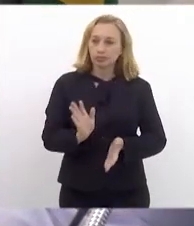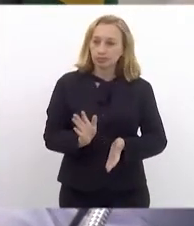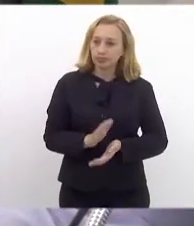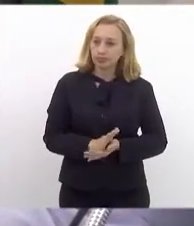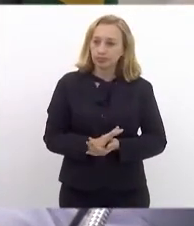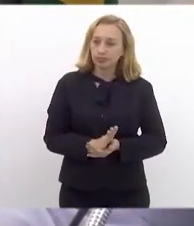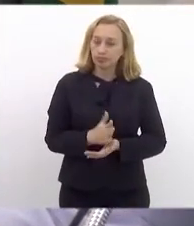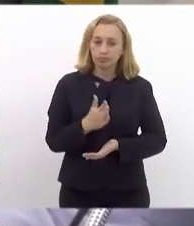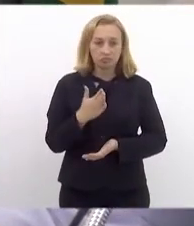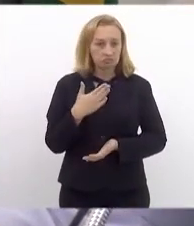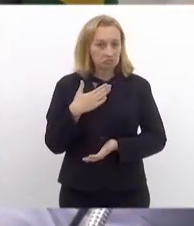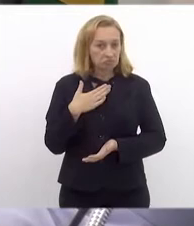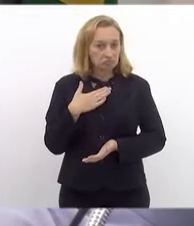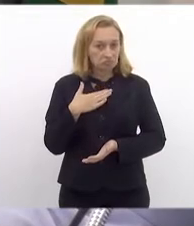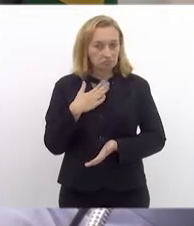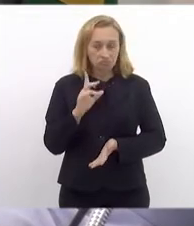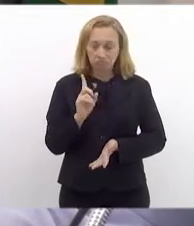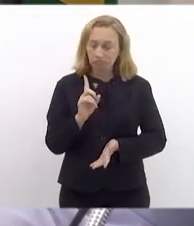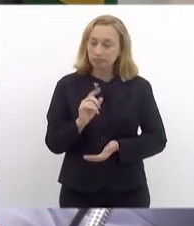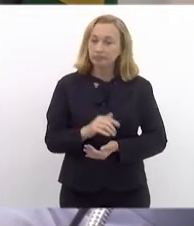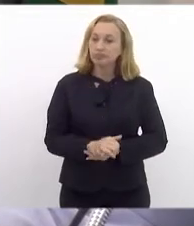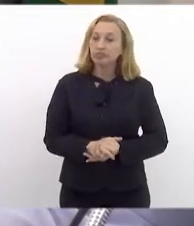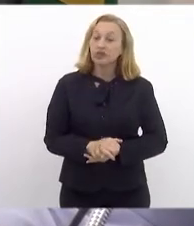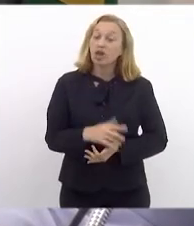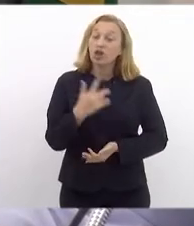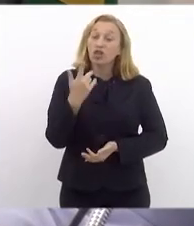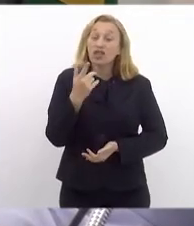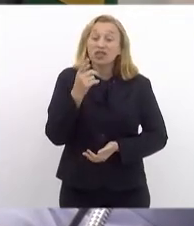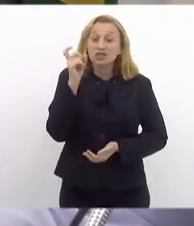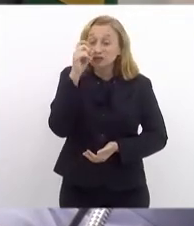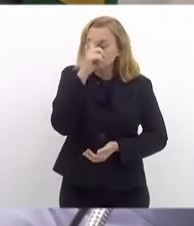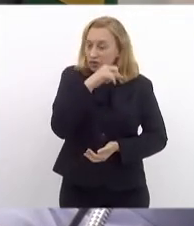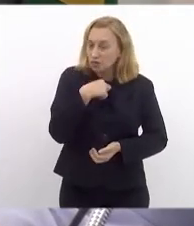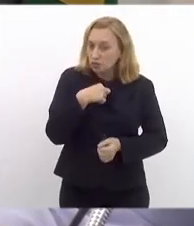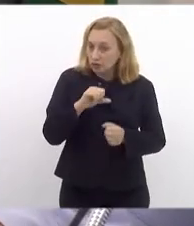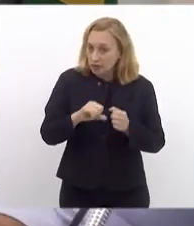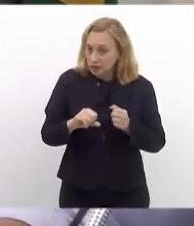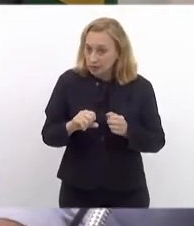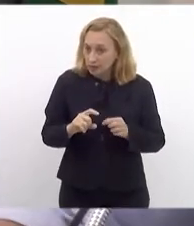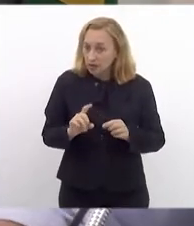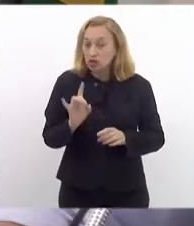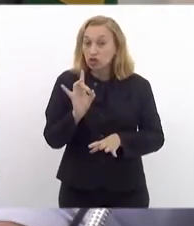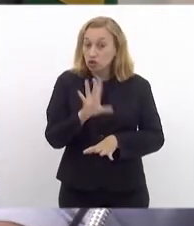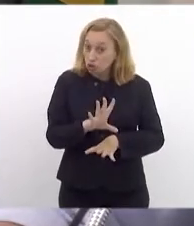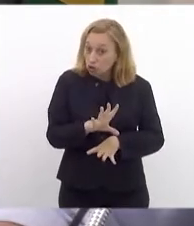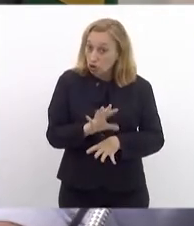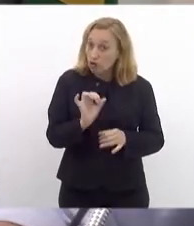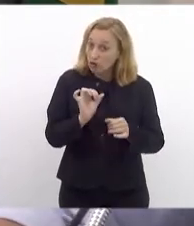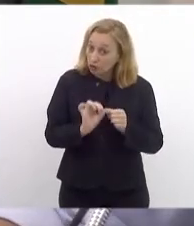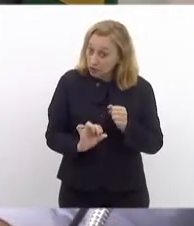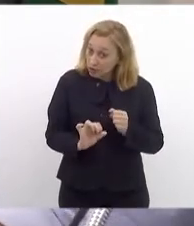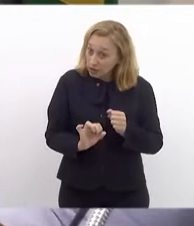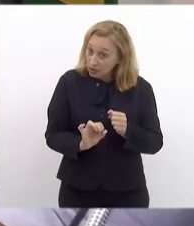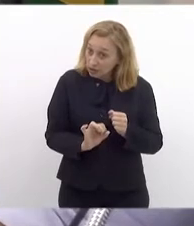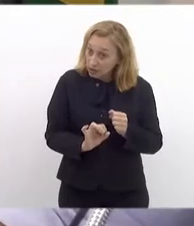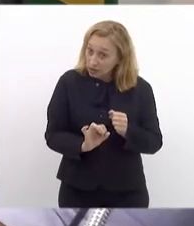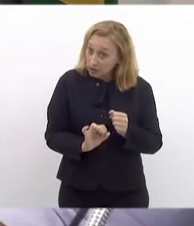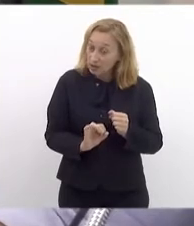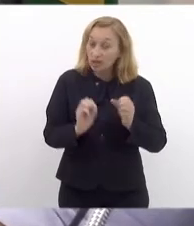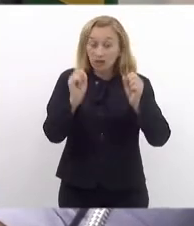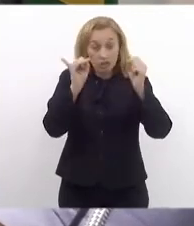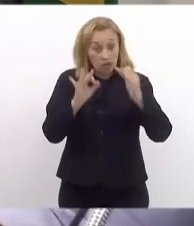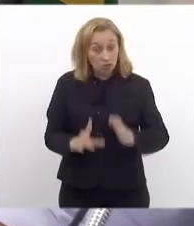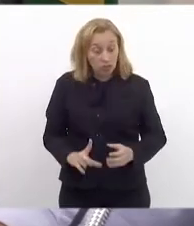e não é meu hábito raro eu fazer isso só o fiz e questão de explicitar